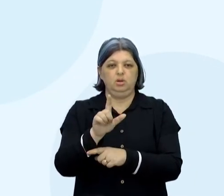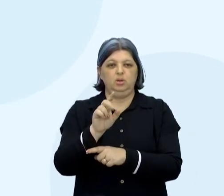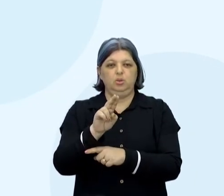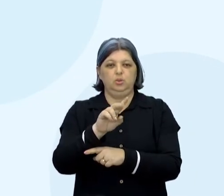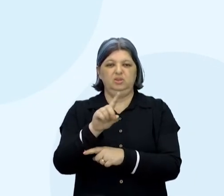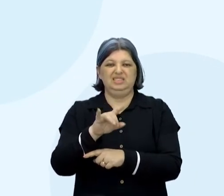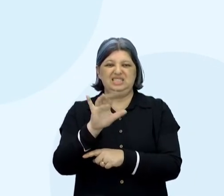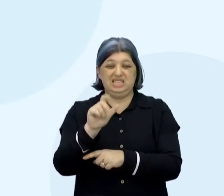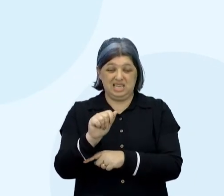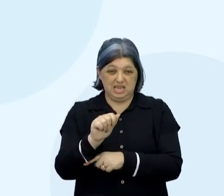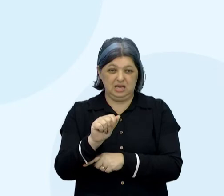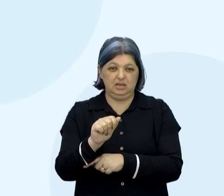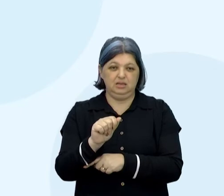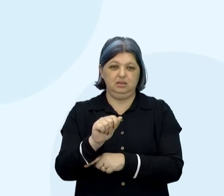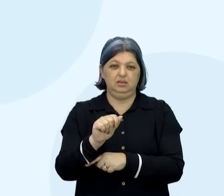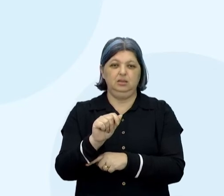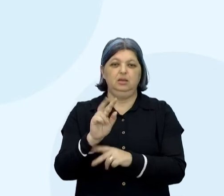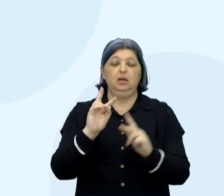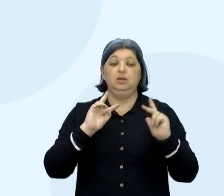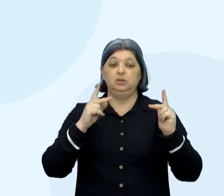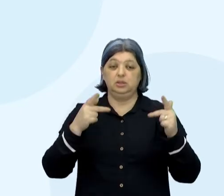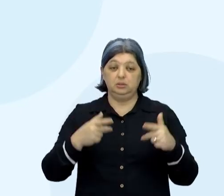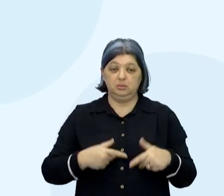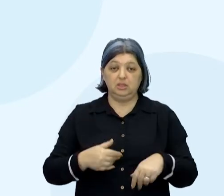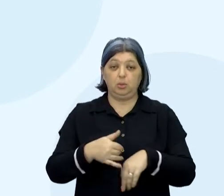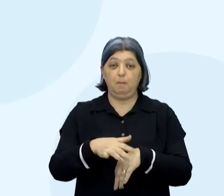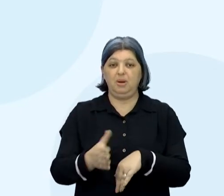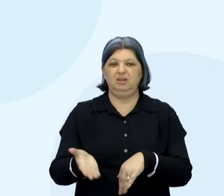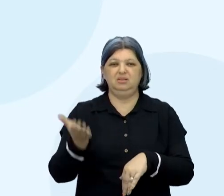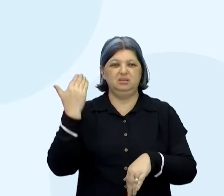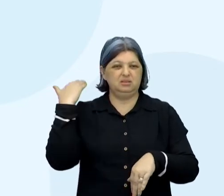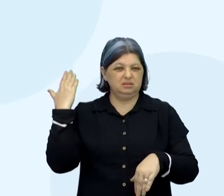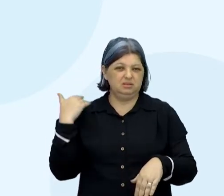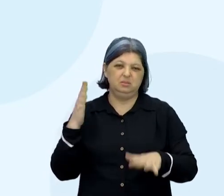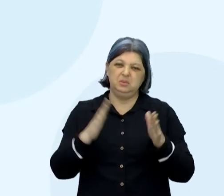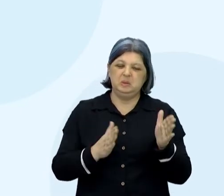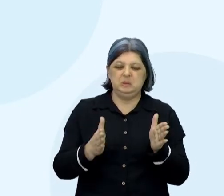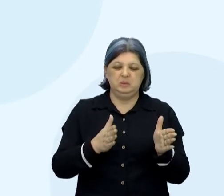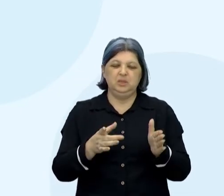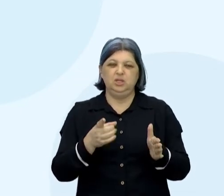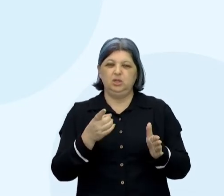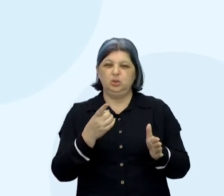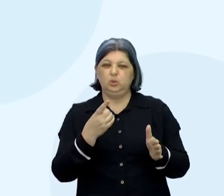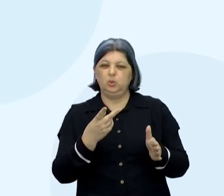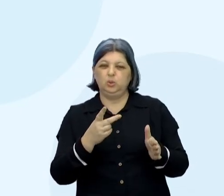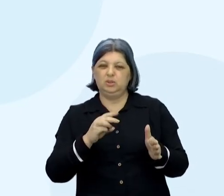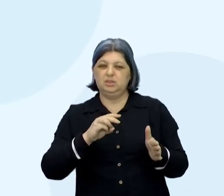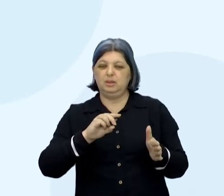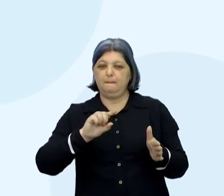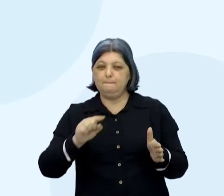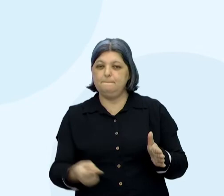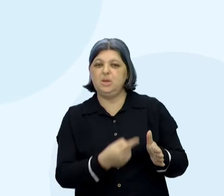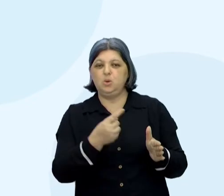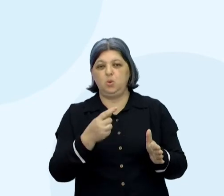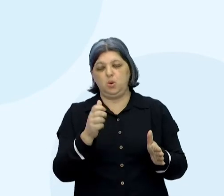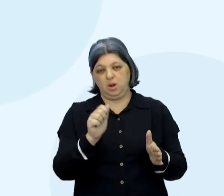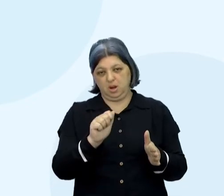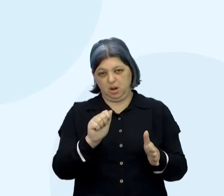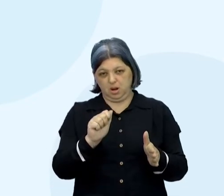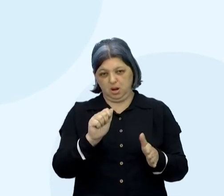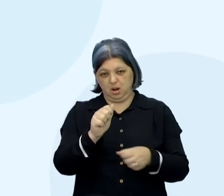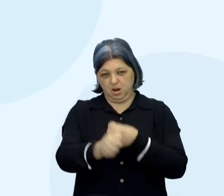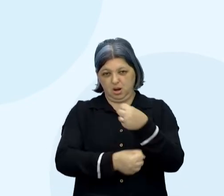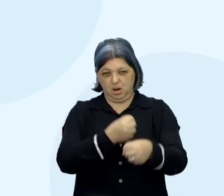humano aí mais antigo das Américas, tá? Tem mais ou menos uns 12 mil anos. E a